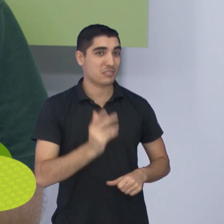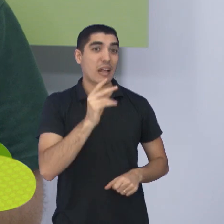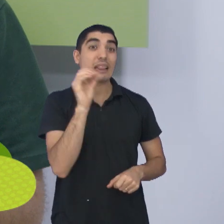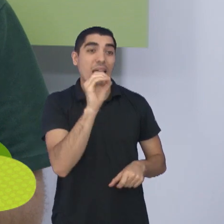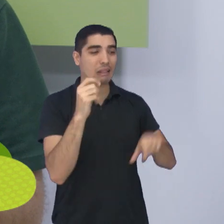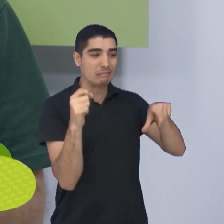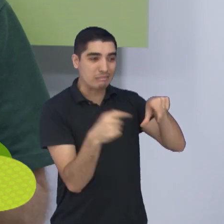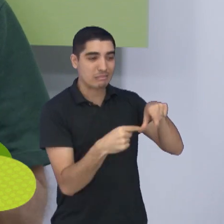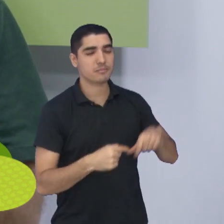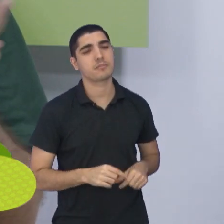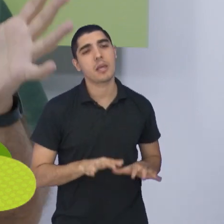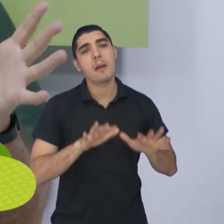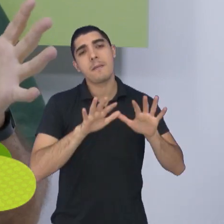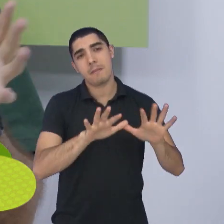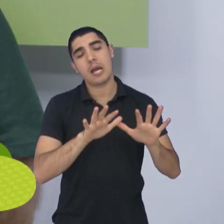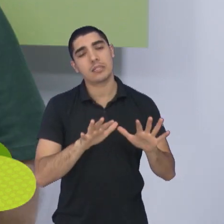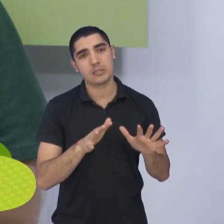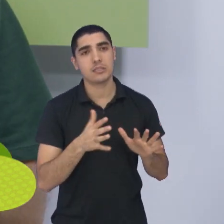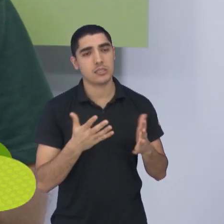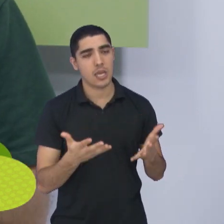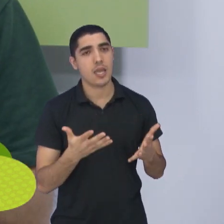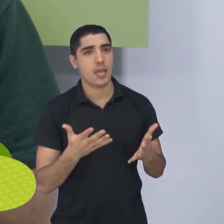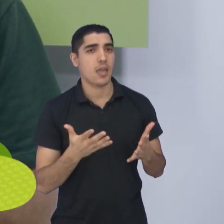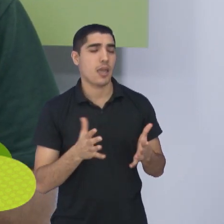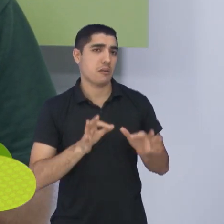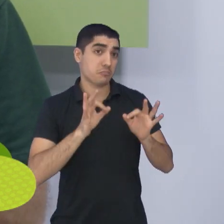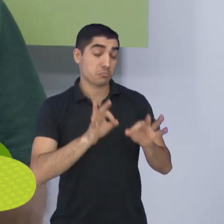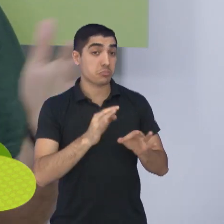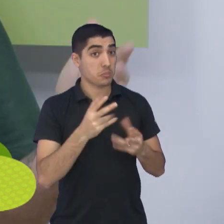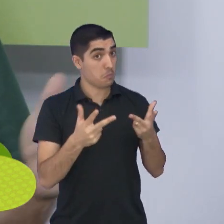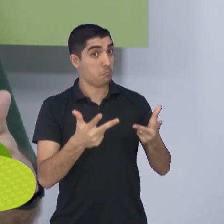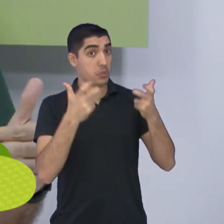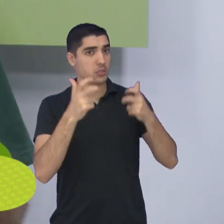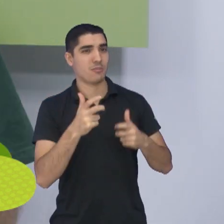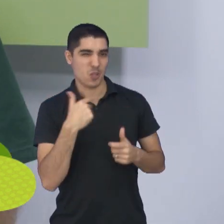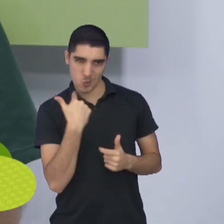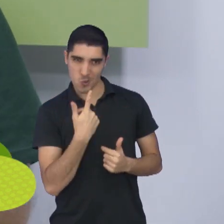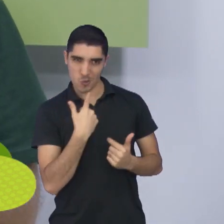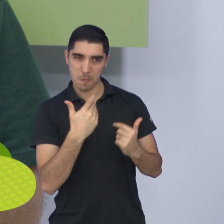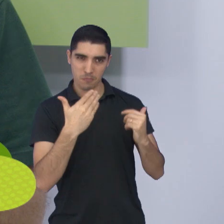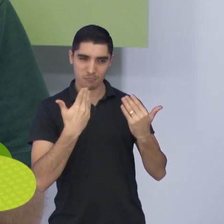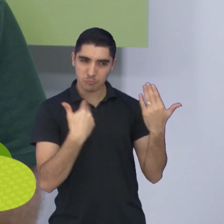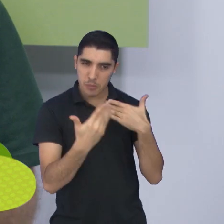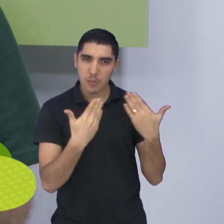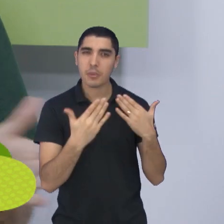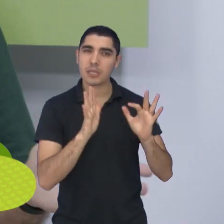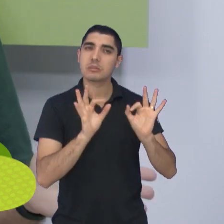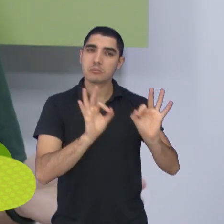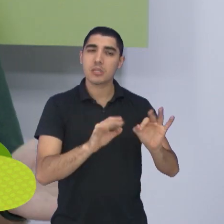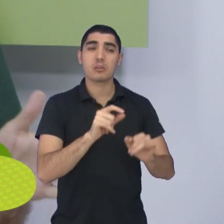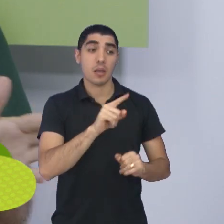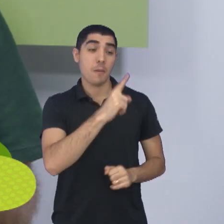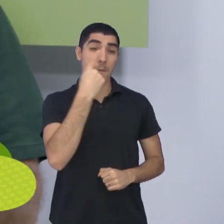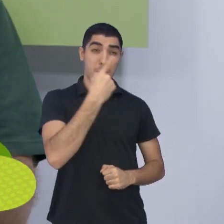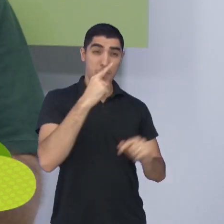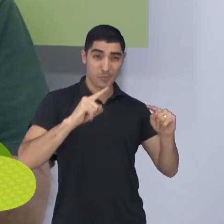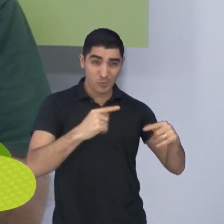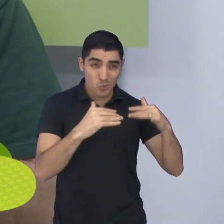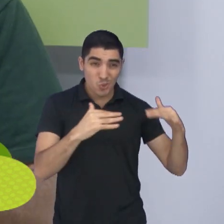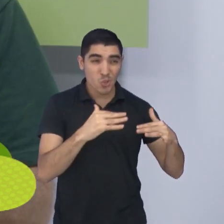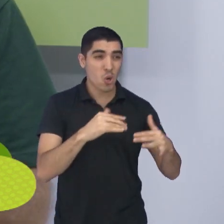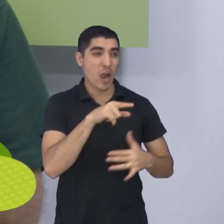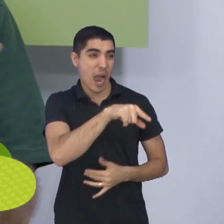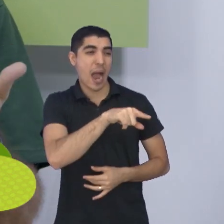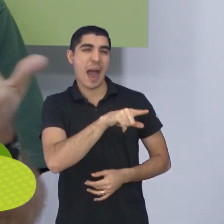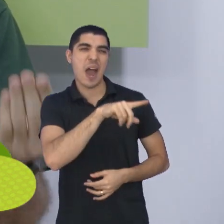teve claramente a gente vê uma melhora, né? A gente até conversava durante a semana que o primeiro jogo não era para ter